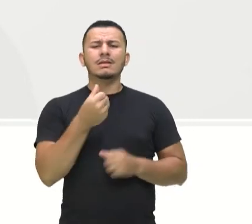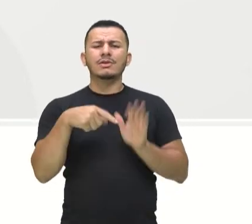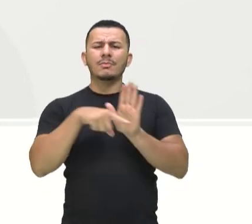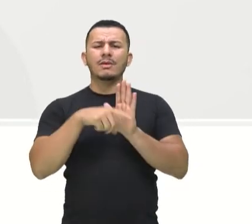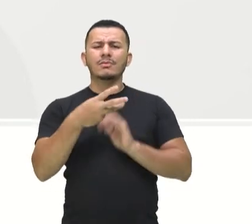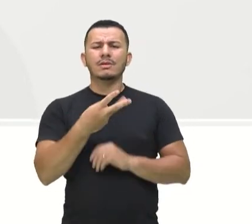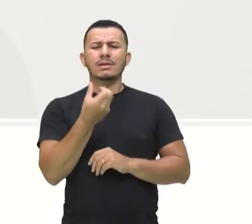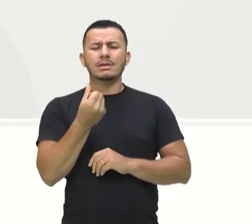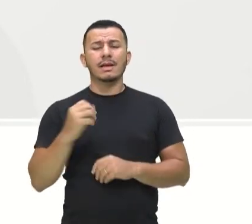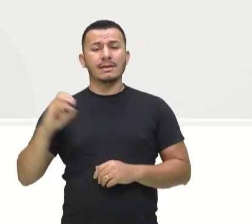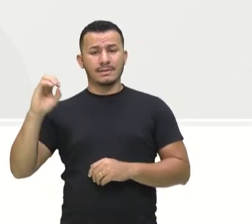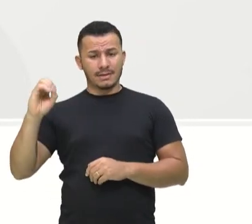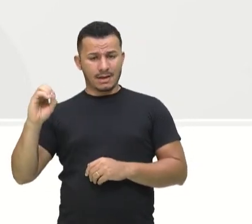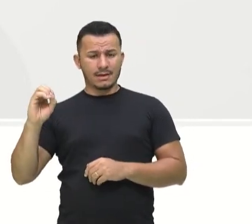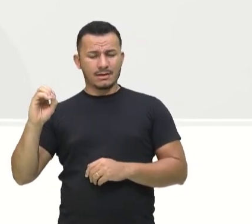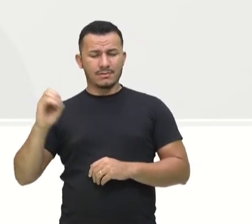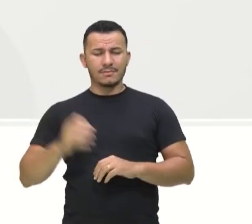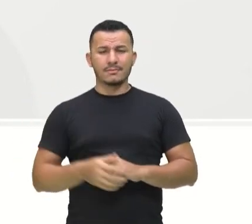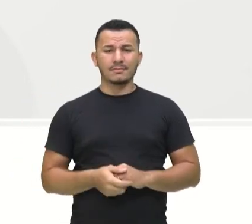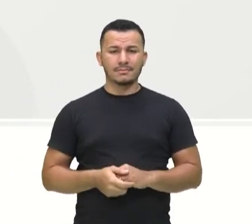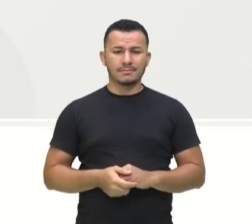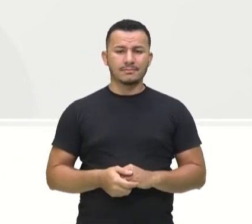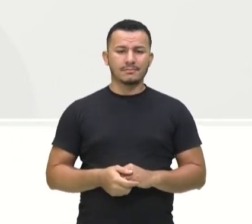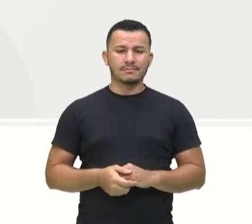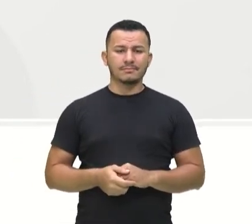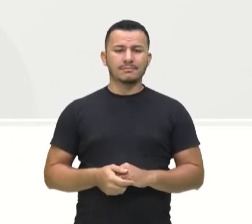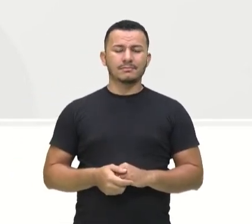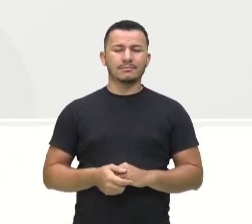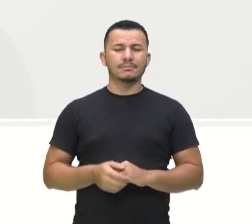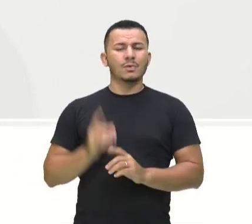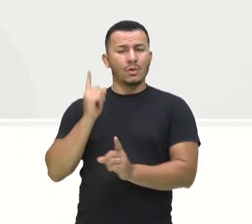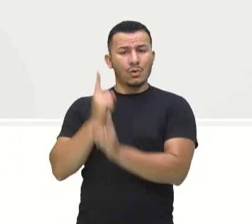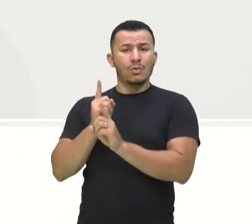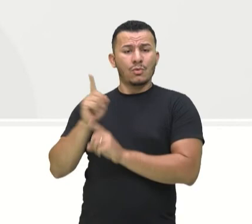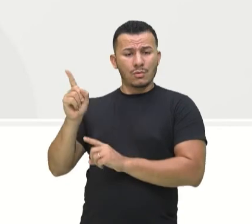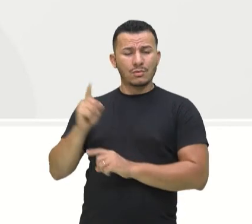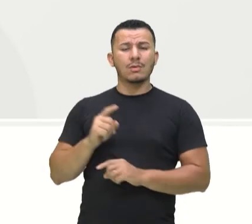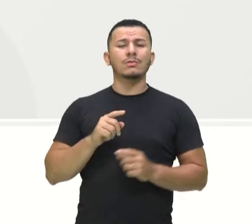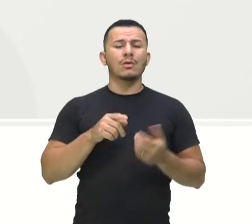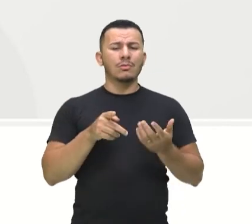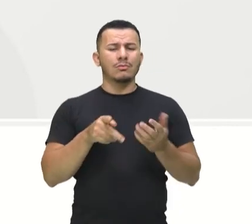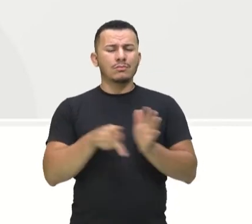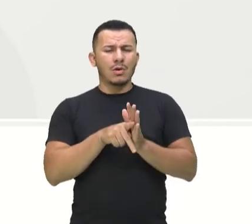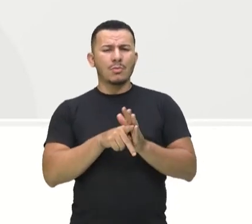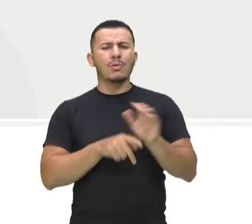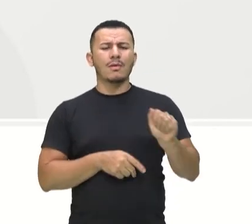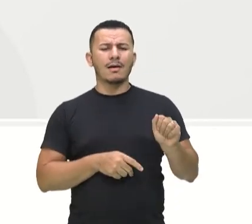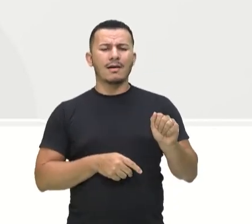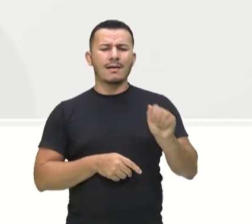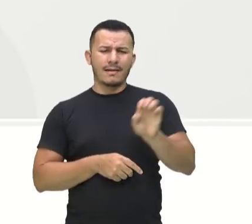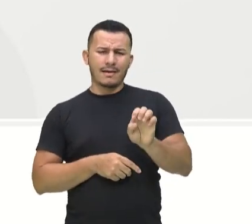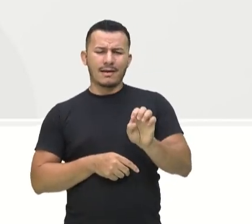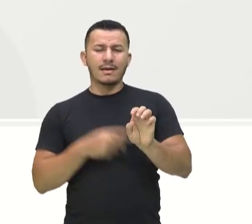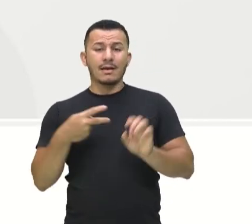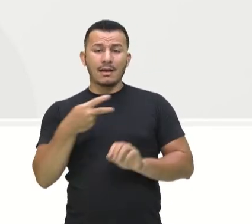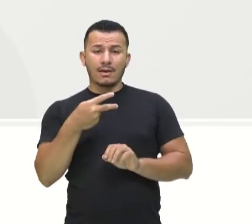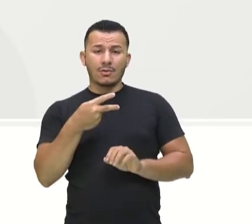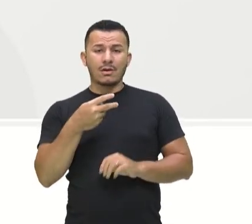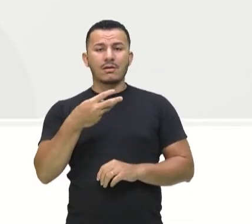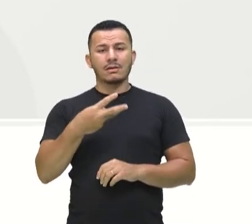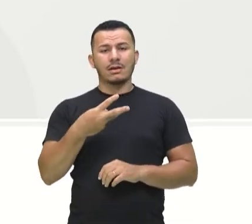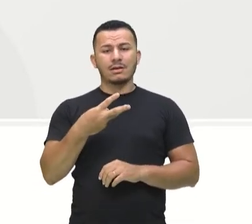um 0 aqui, coloco o 0 no quociente. Então, o nosso ângulo externo ele é igual a